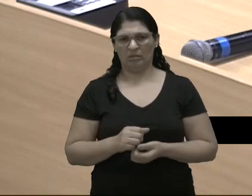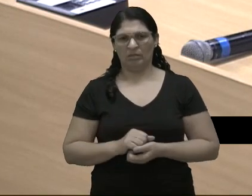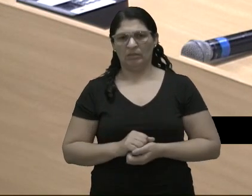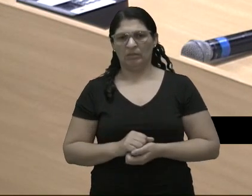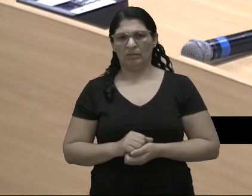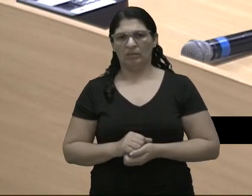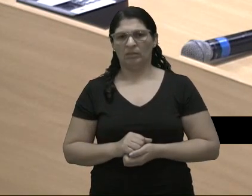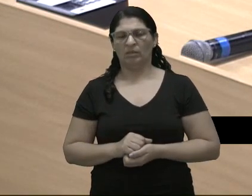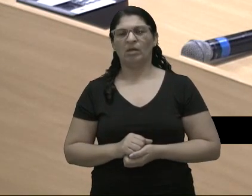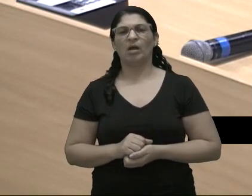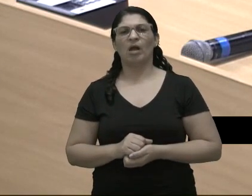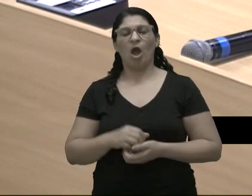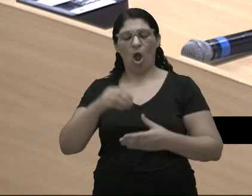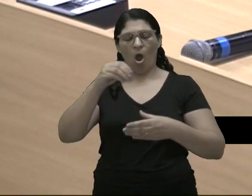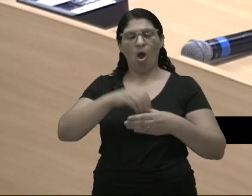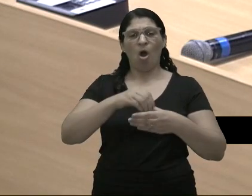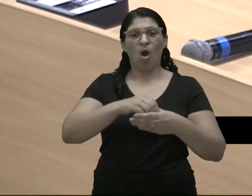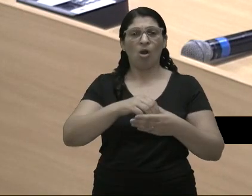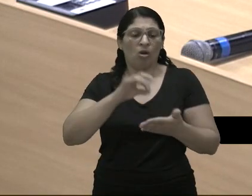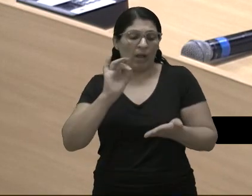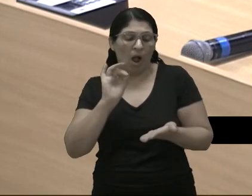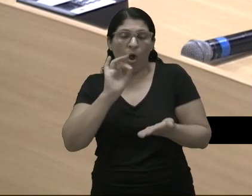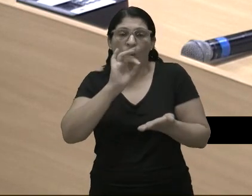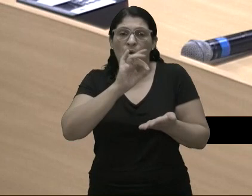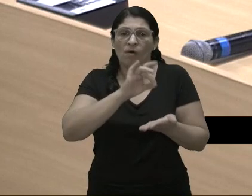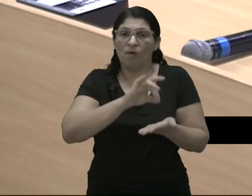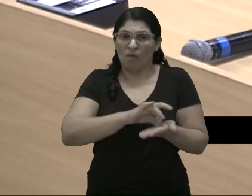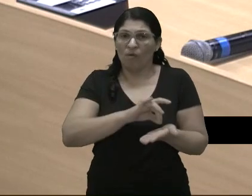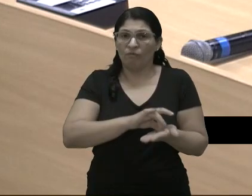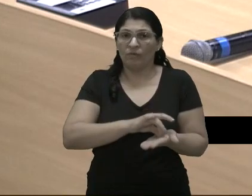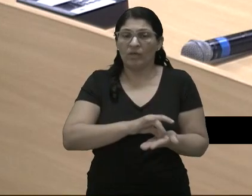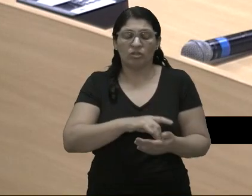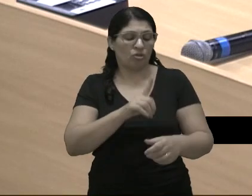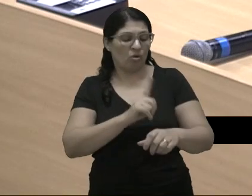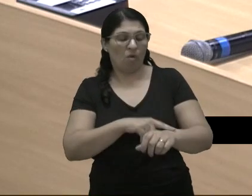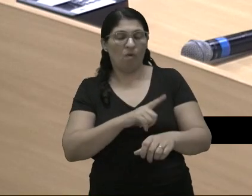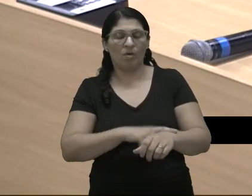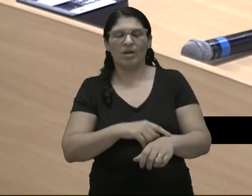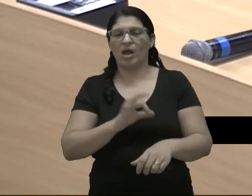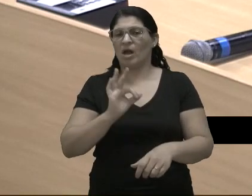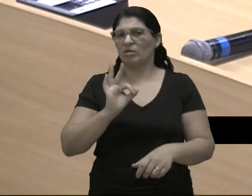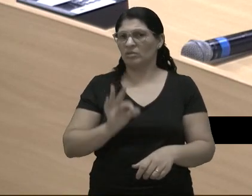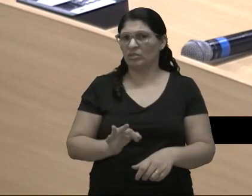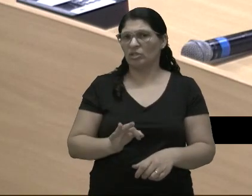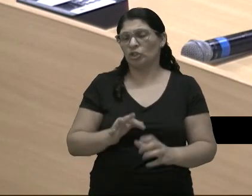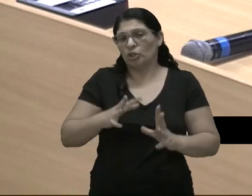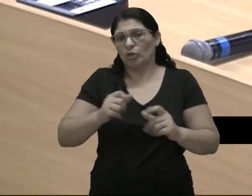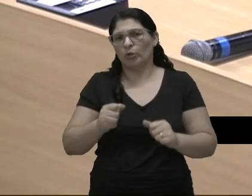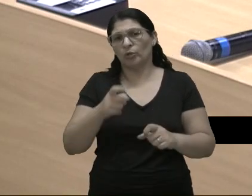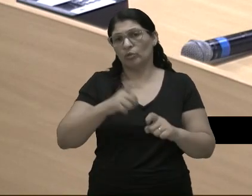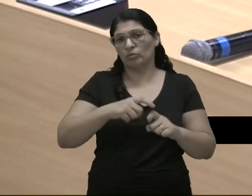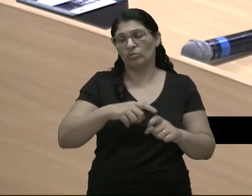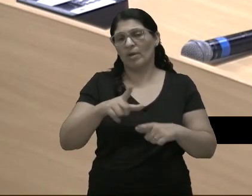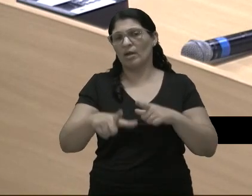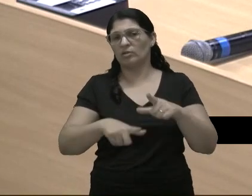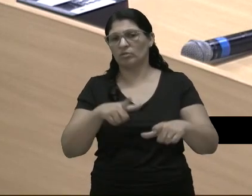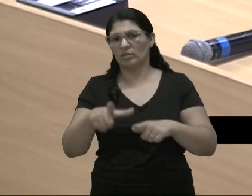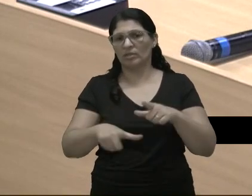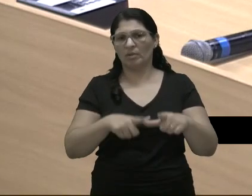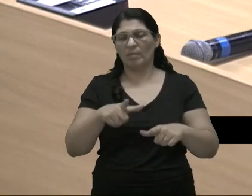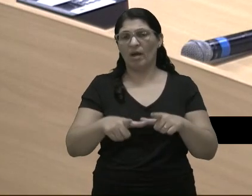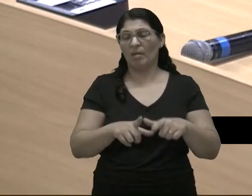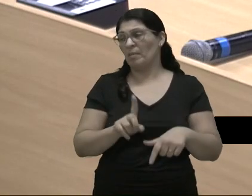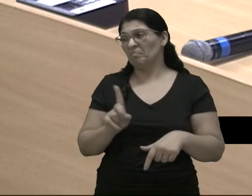coloque num ofício, pergunta toda a escala médica, quem cumpre a escala médica, qual o horário, a gente responde materialmente, porque acho que não foge, pelo que está falando, foge